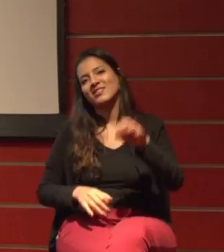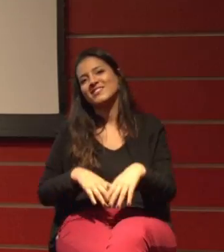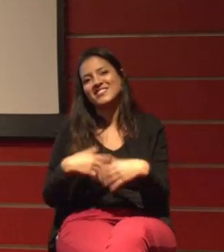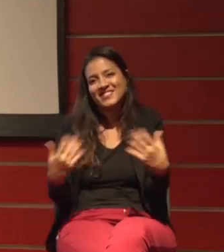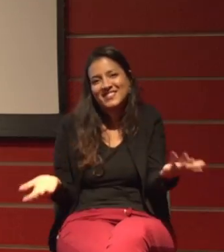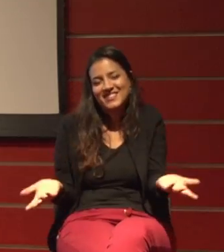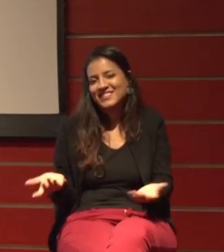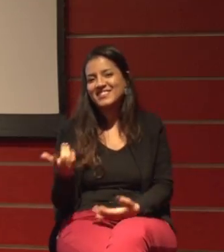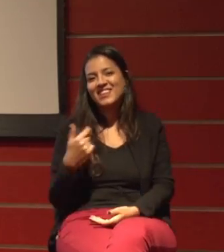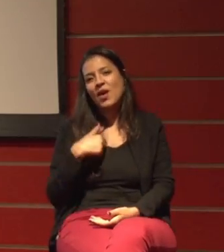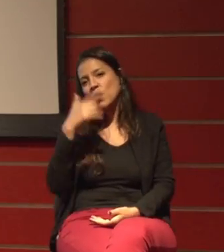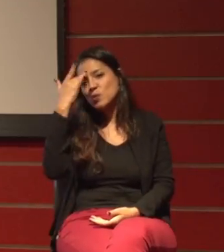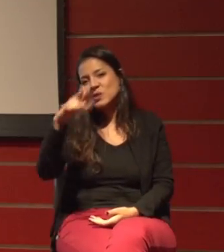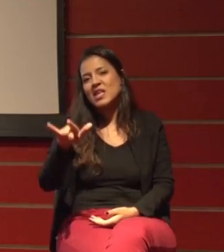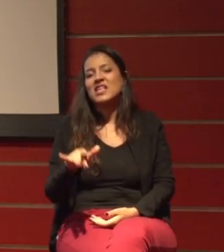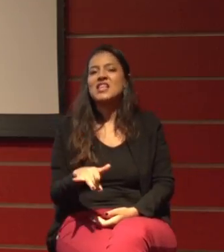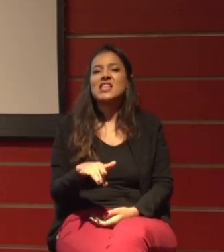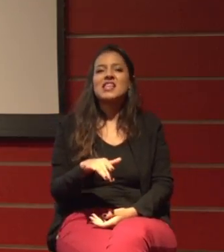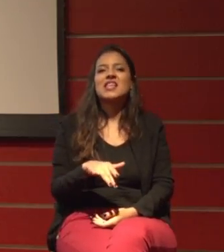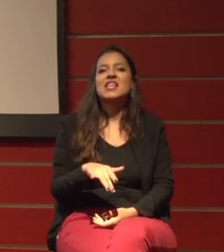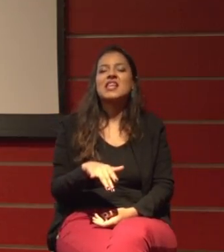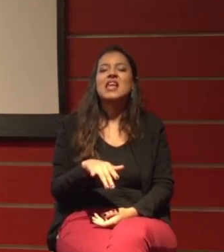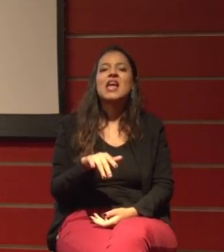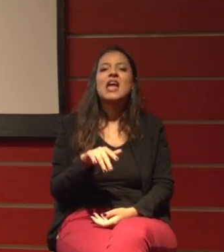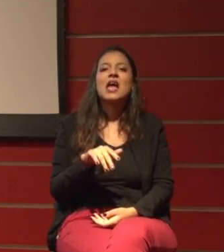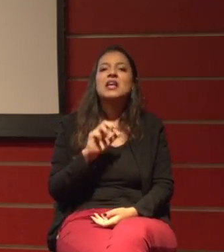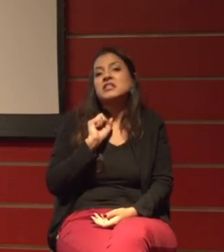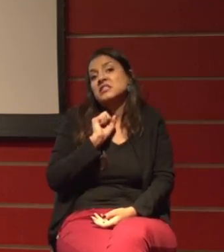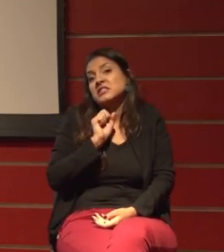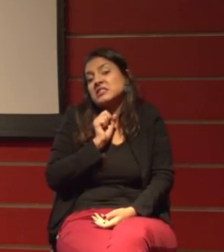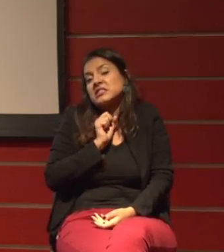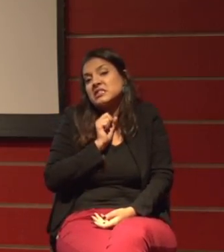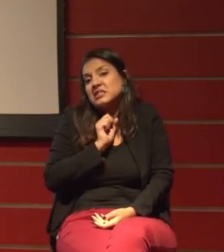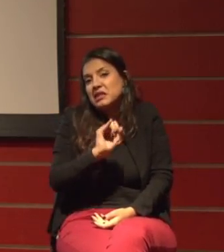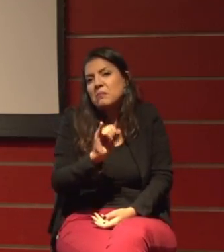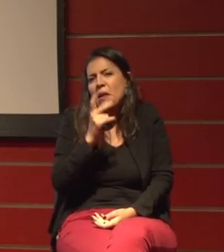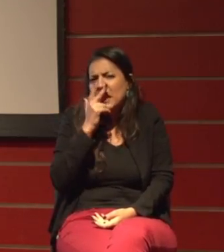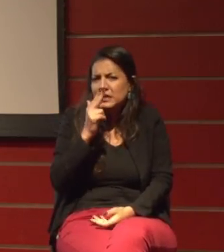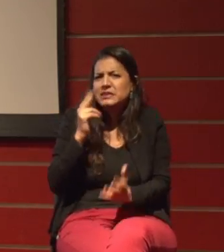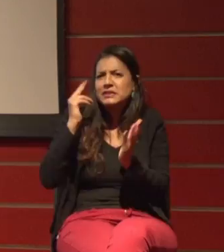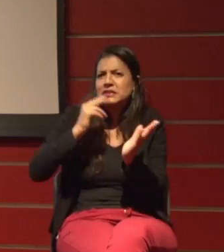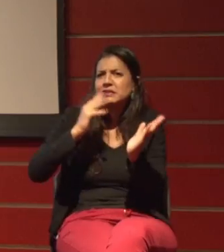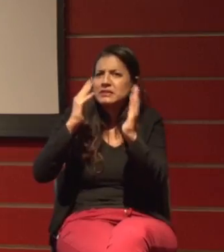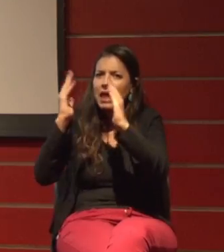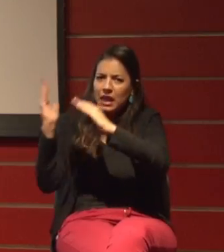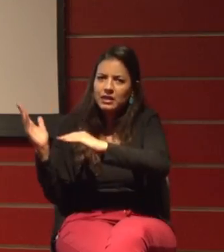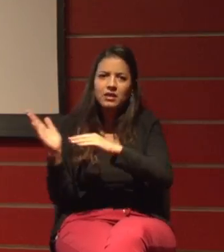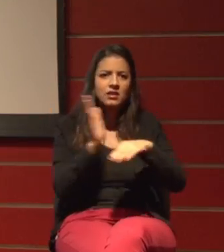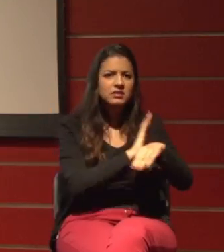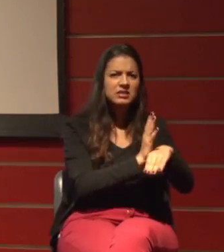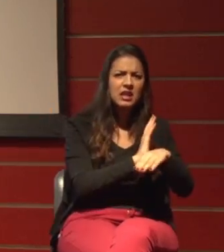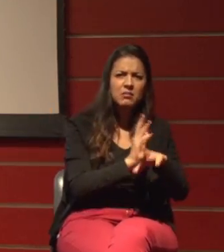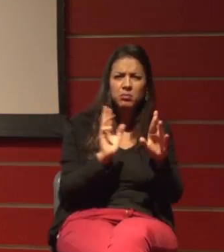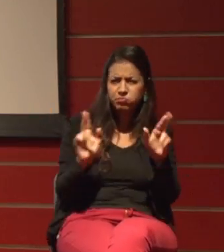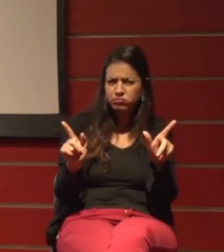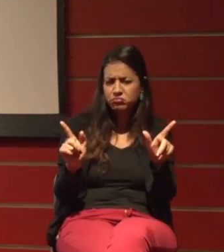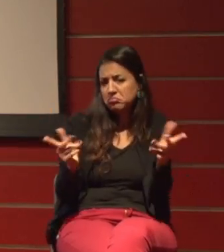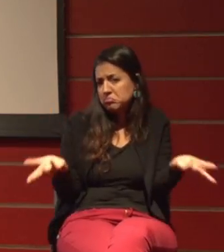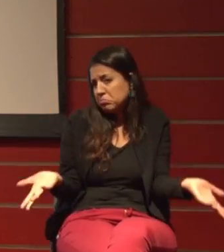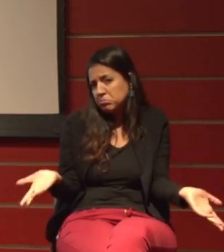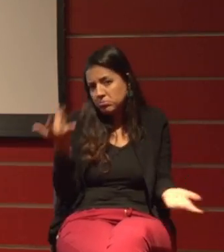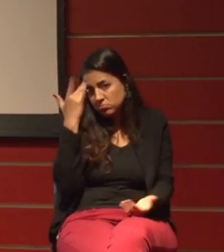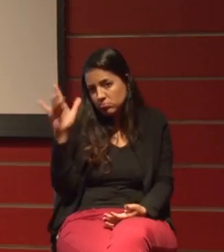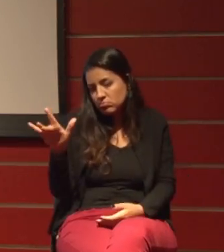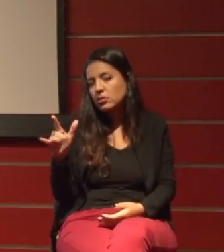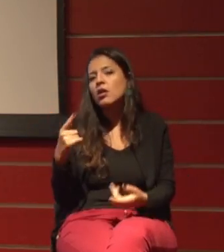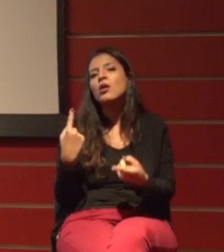não sei se se é se a estrutura talvez é tão diferente assim quando você vê a essa